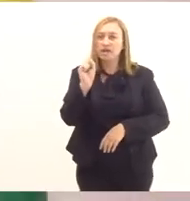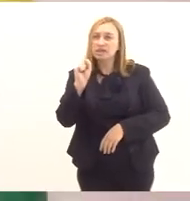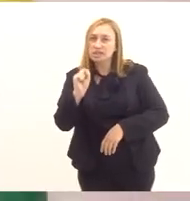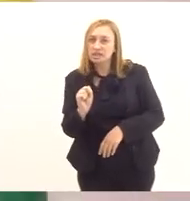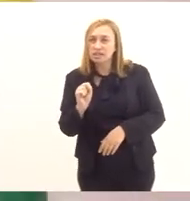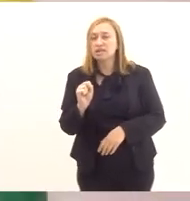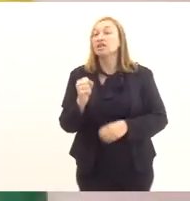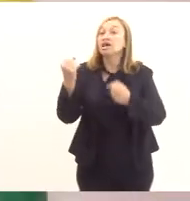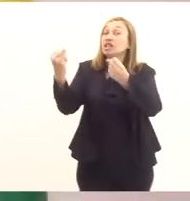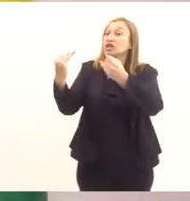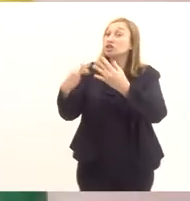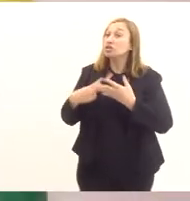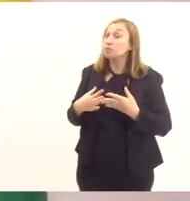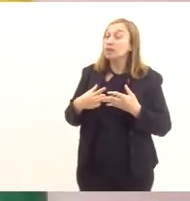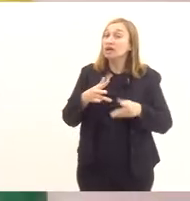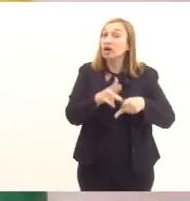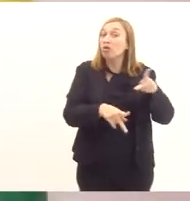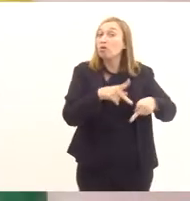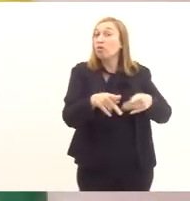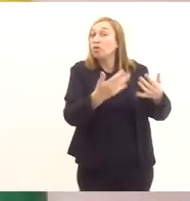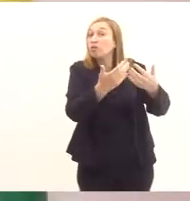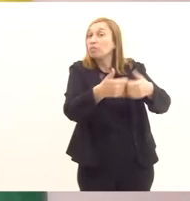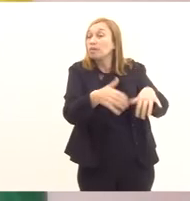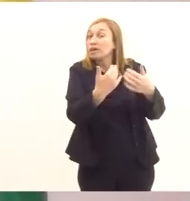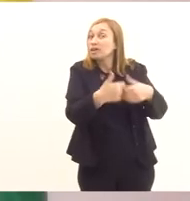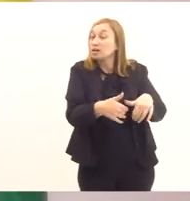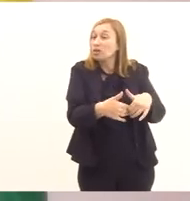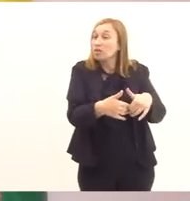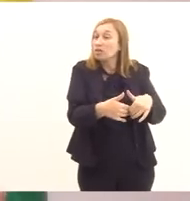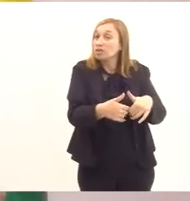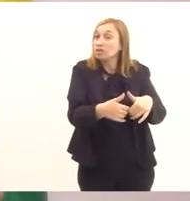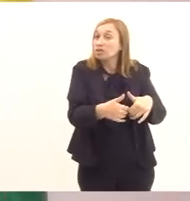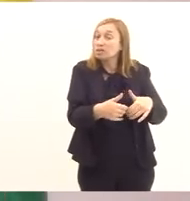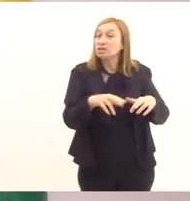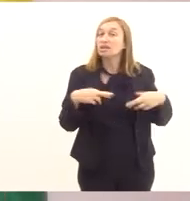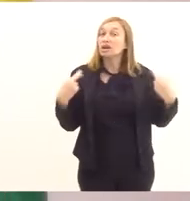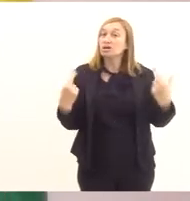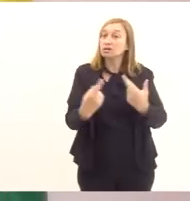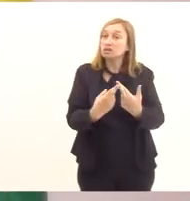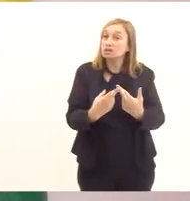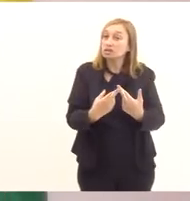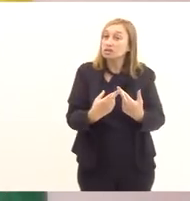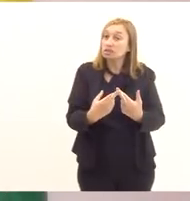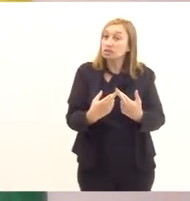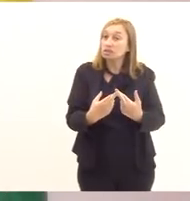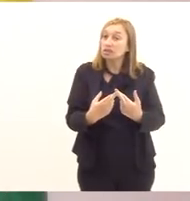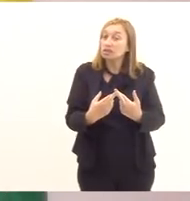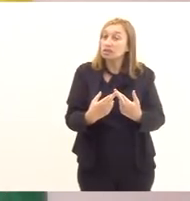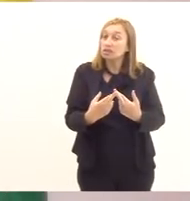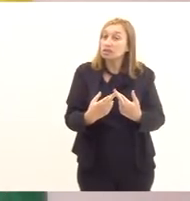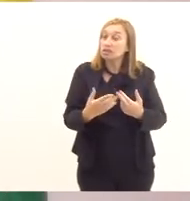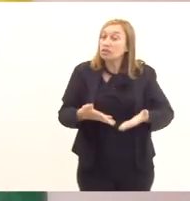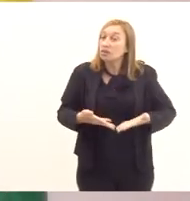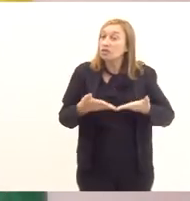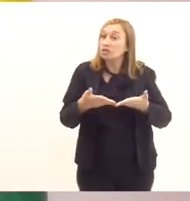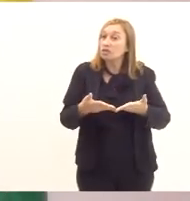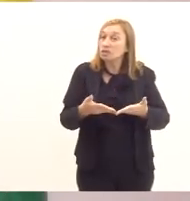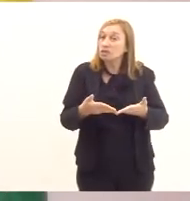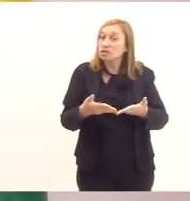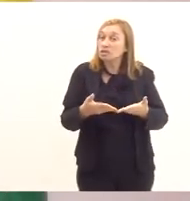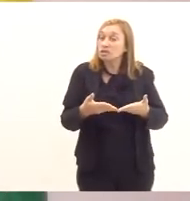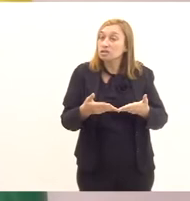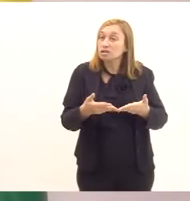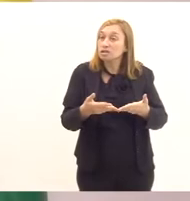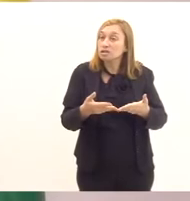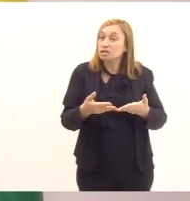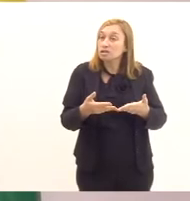dê explicações ao povo petropolitano através dessa audiência e que é oferecido os meios